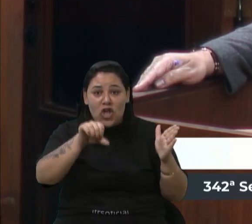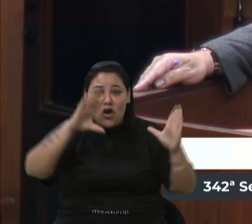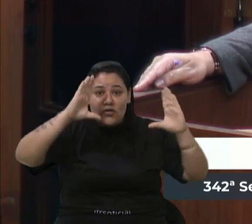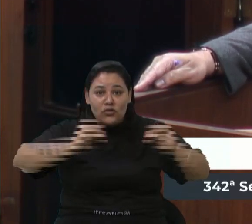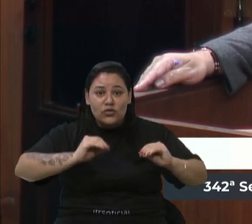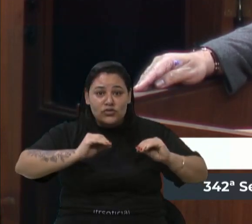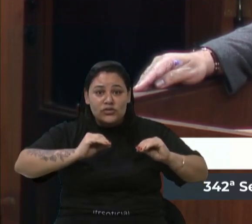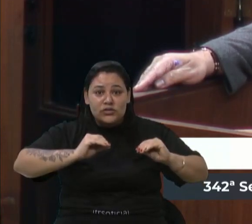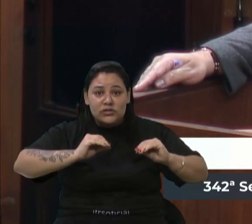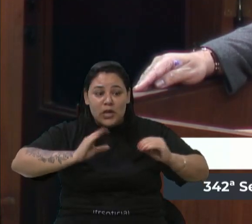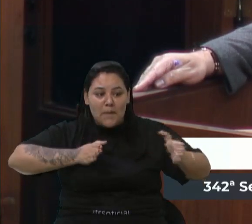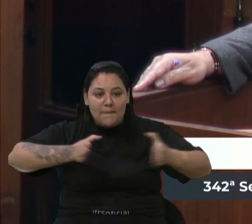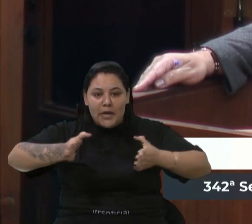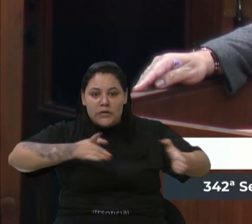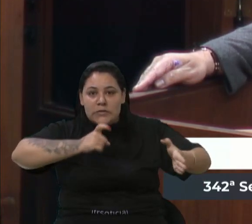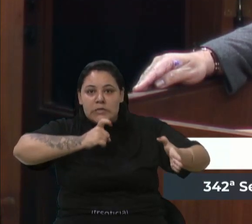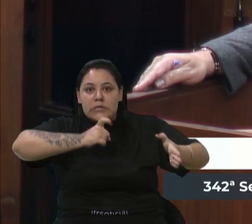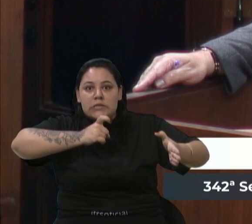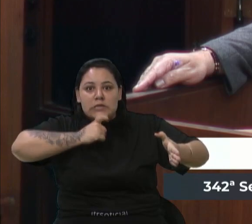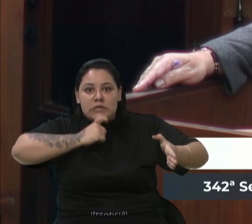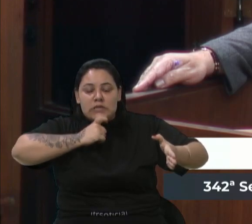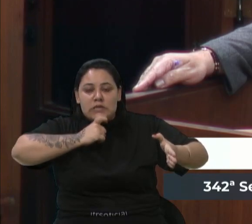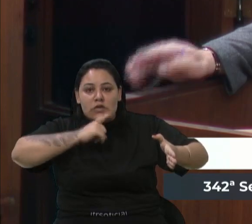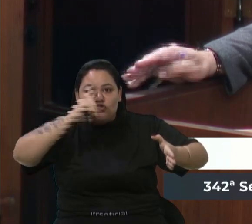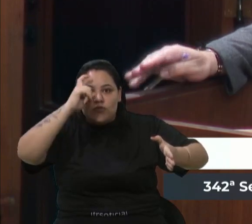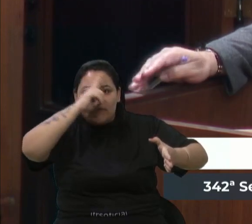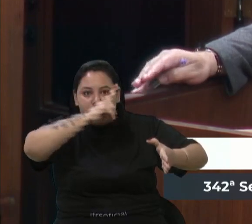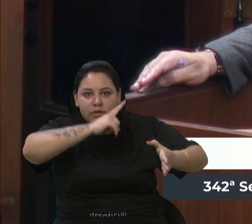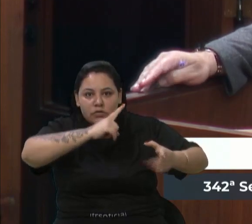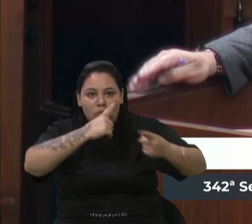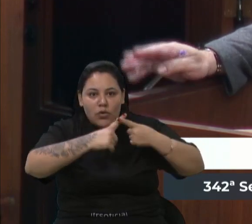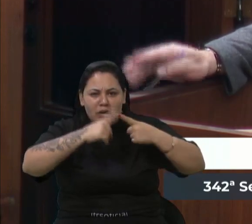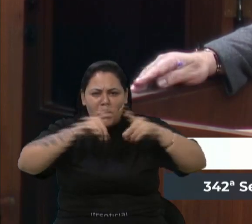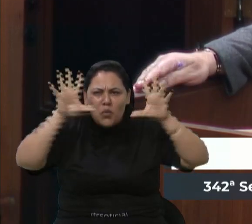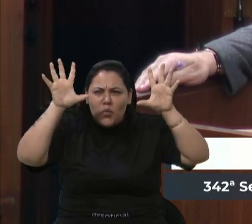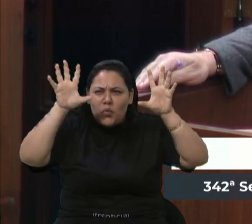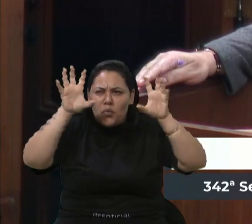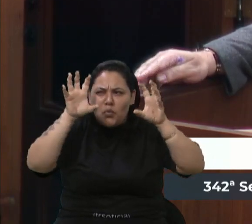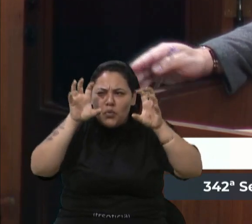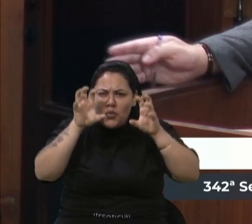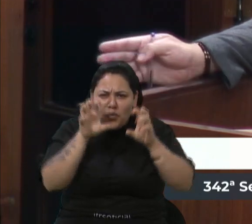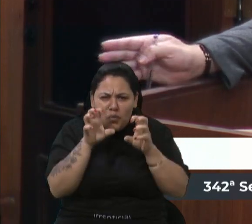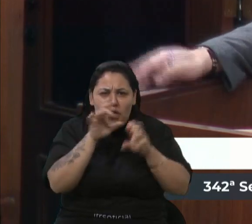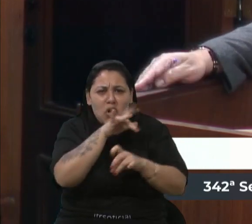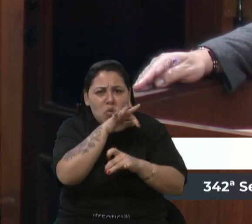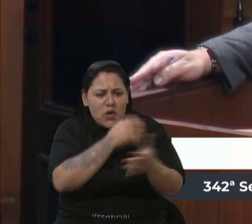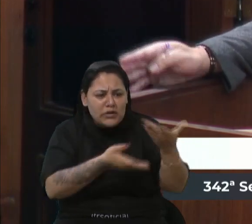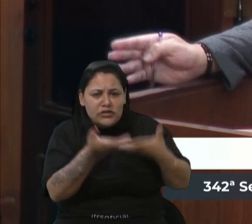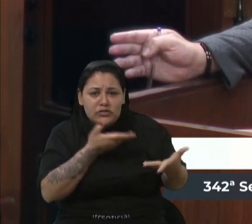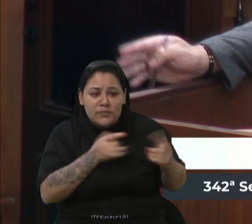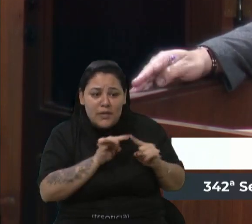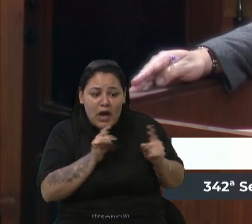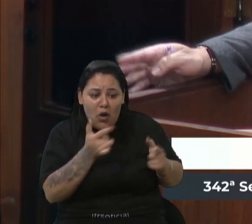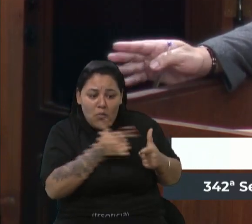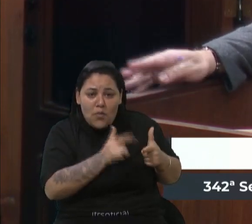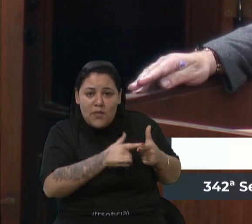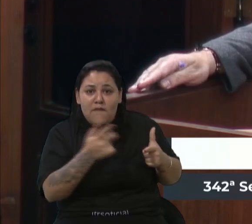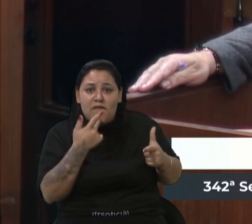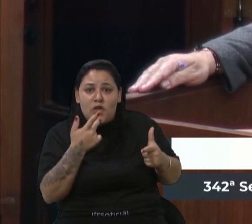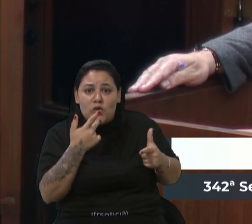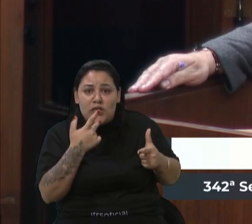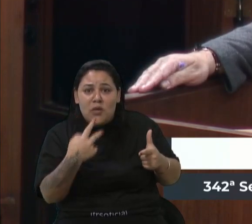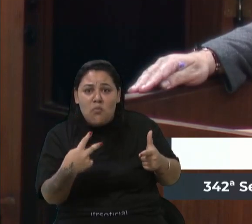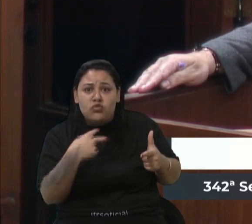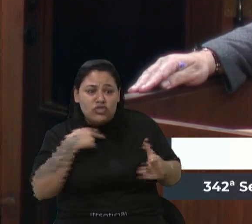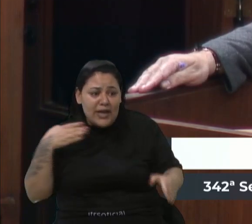para o atendimento dos usuários. Mas esse é um problema do proprietário. O proprietário dizia que não dava para entrar um andaime dentro